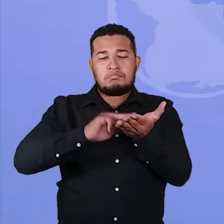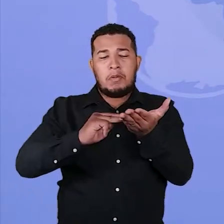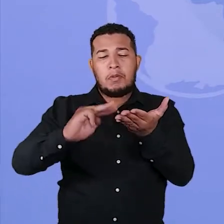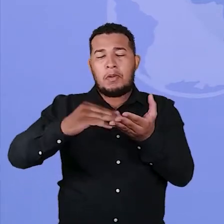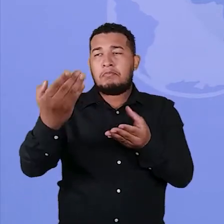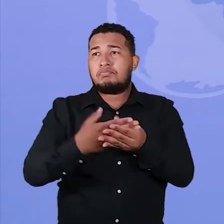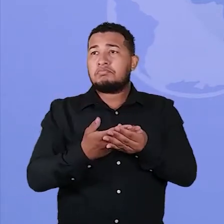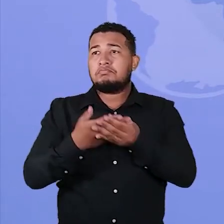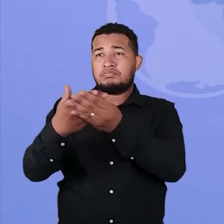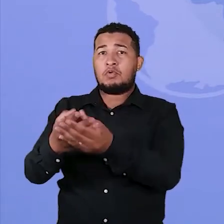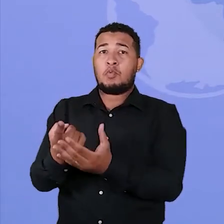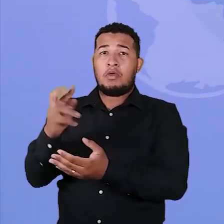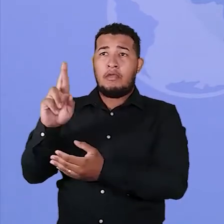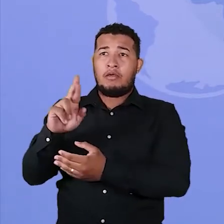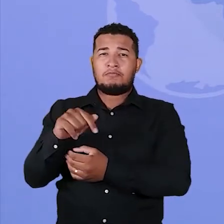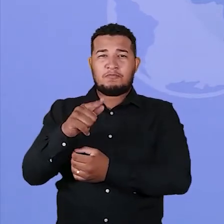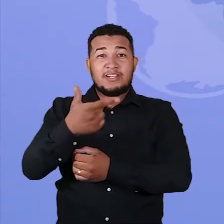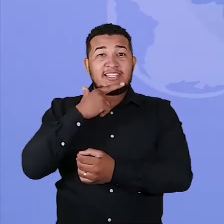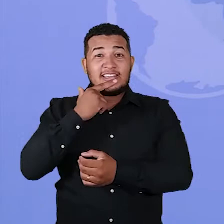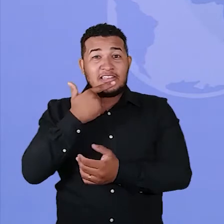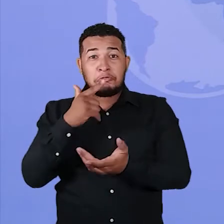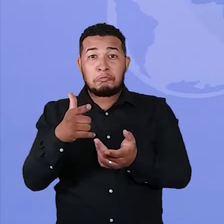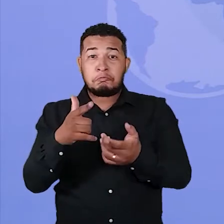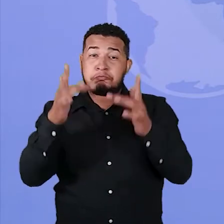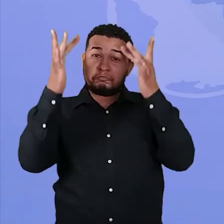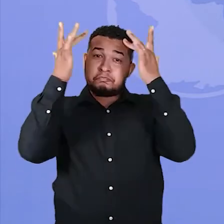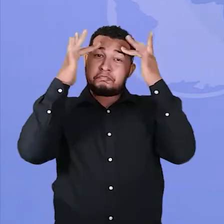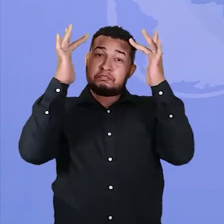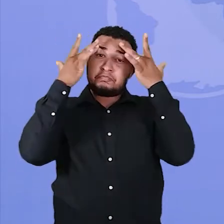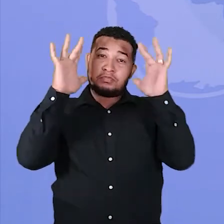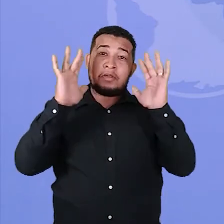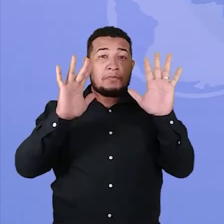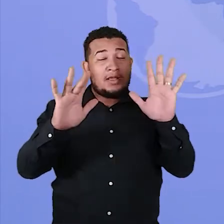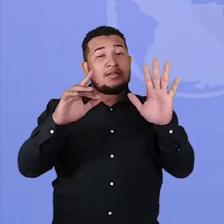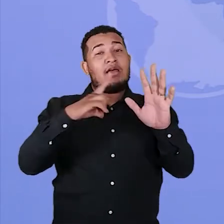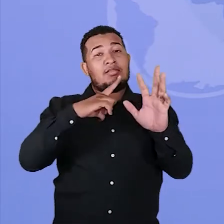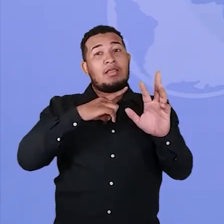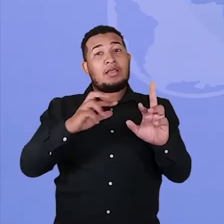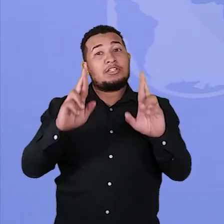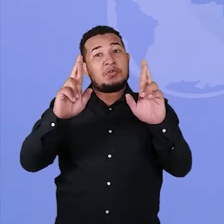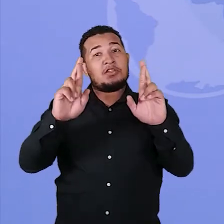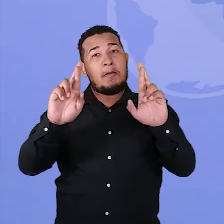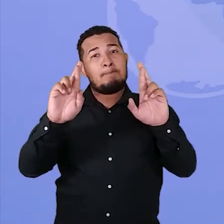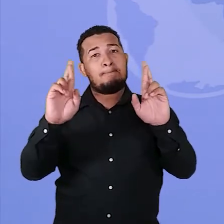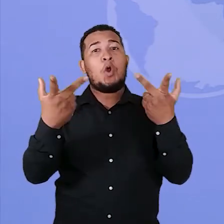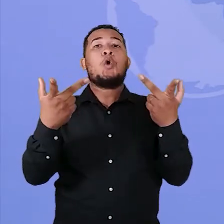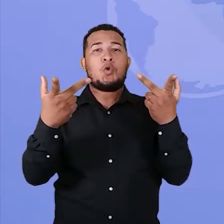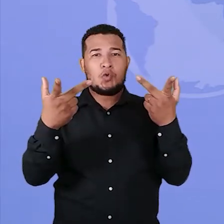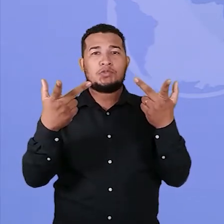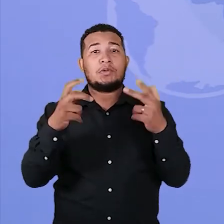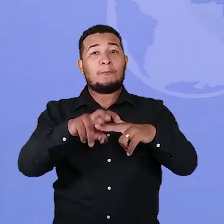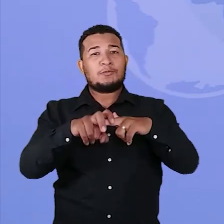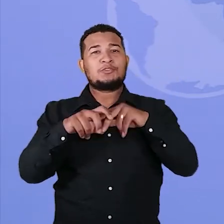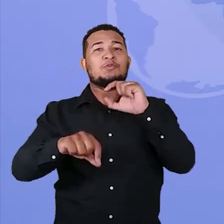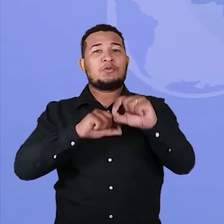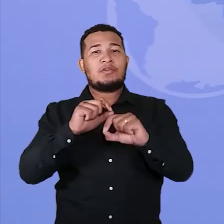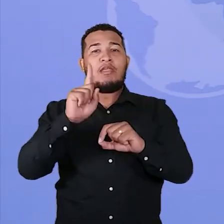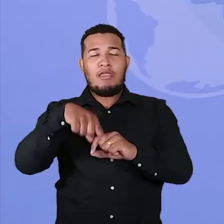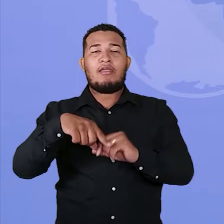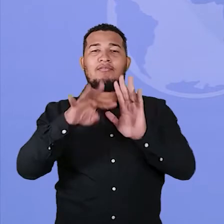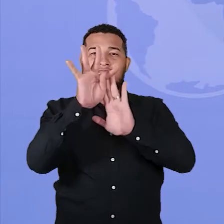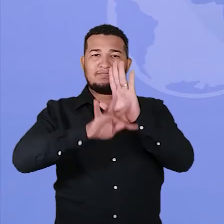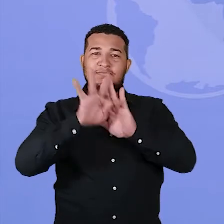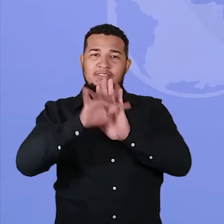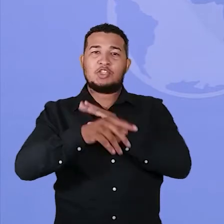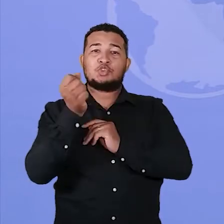R$1 dentro. Você riu muito? Não sei. Mas existiu uma quebra de expectativa, portanto, nós estamos